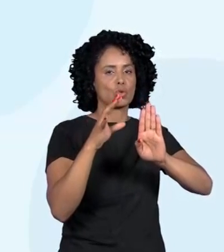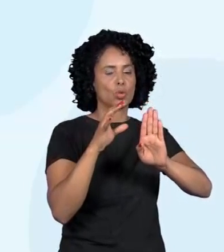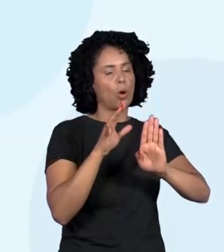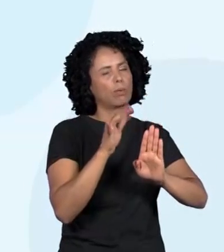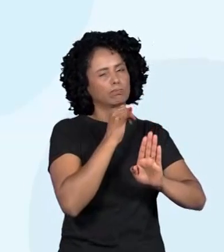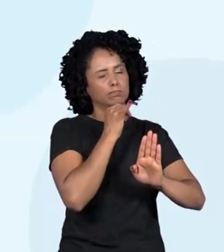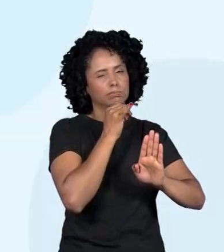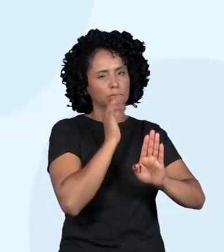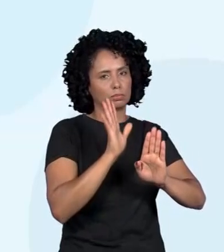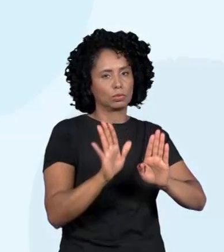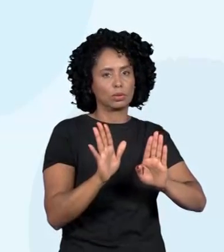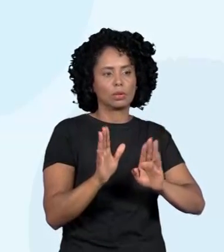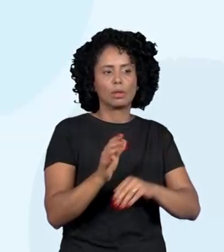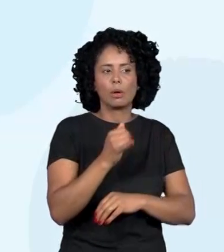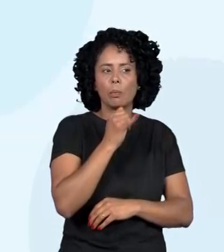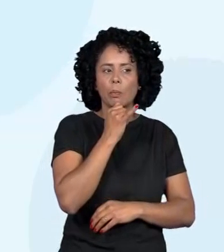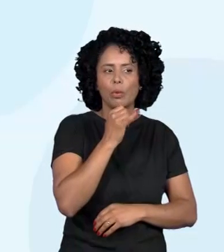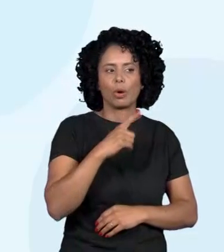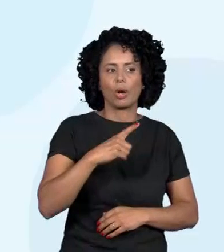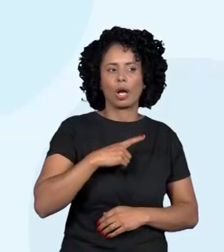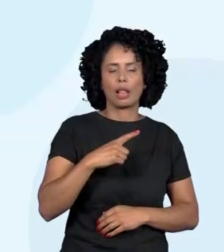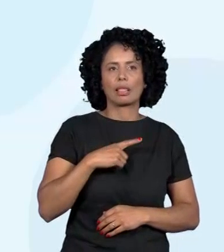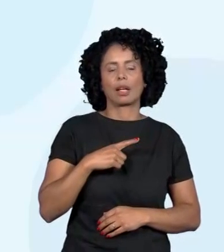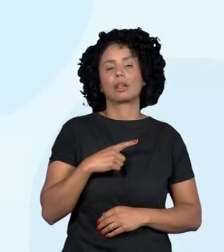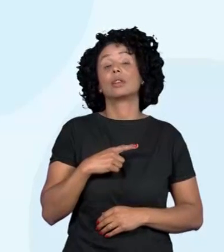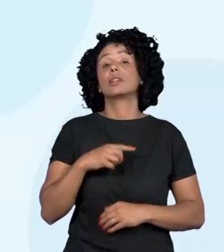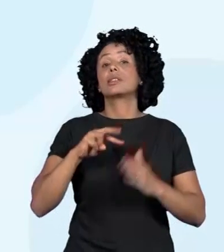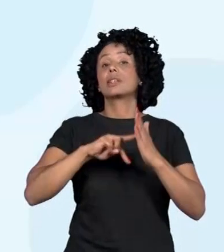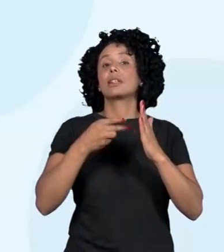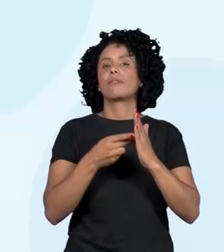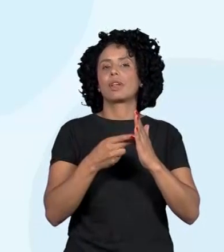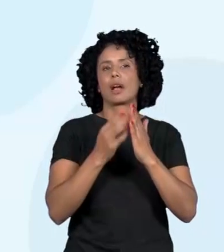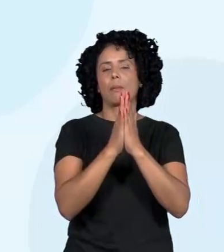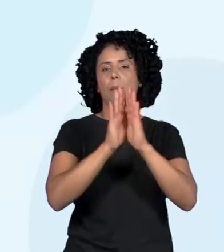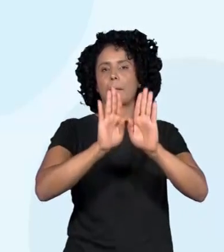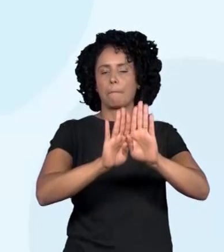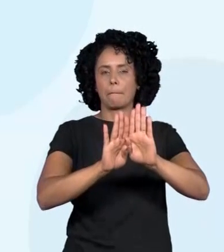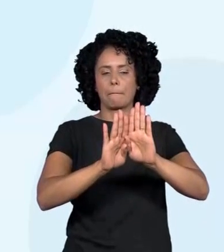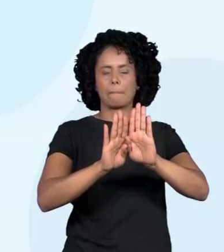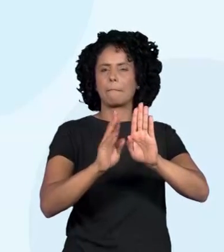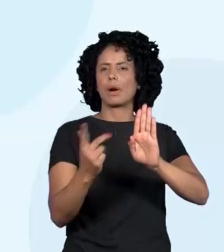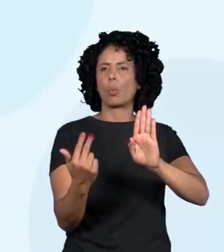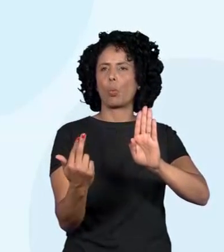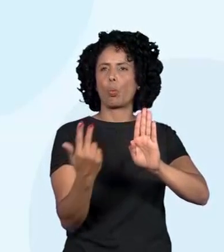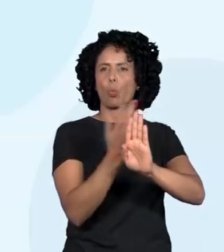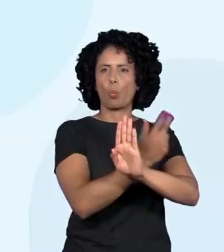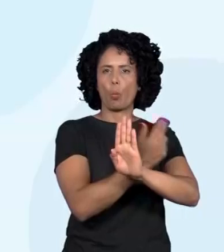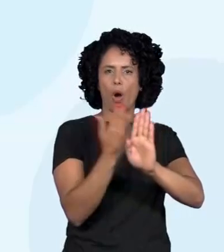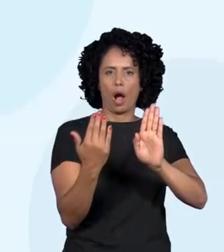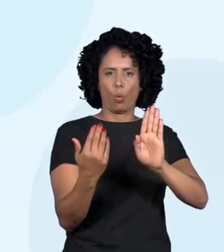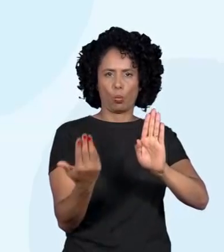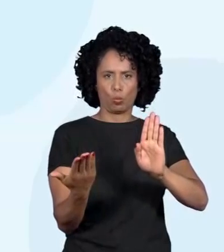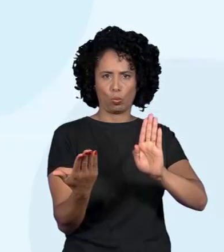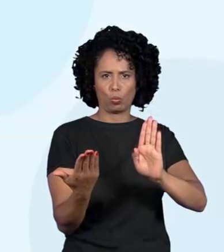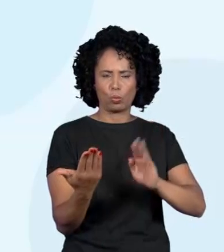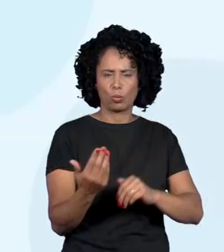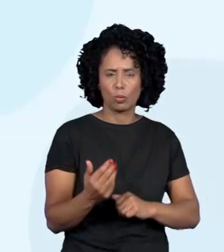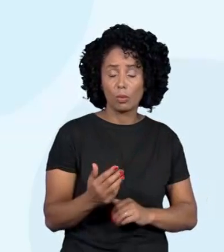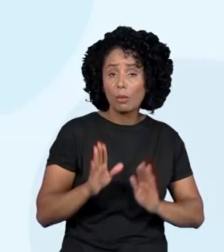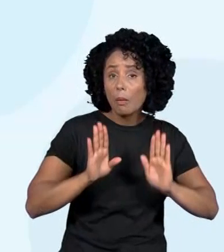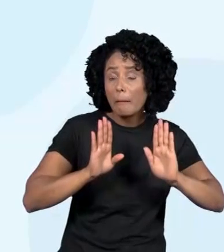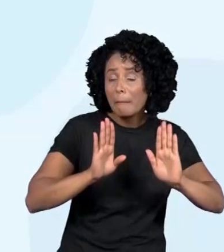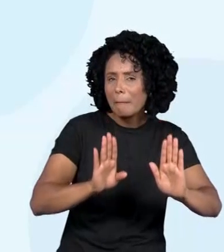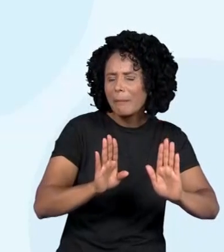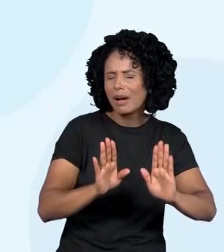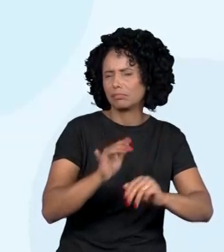que exatamente aí é a metade dessa figura, ok? E como que a